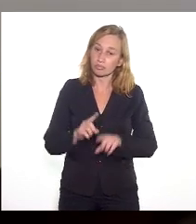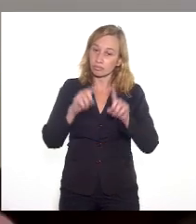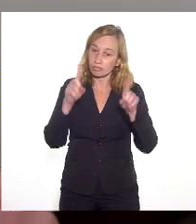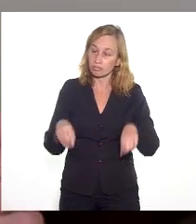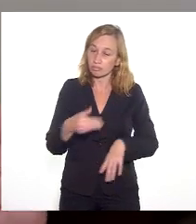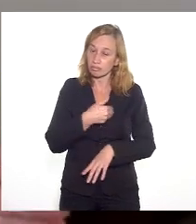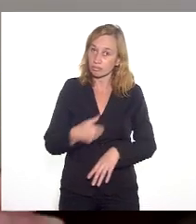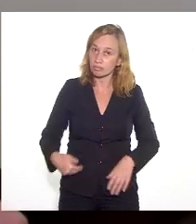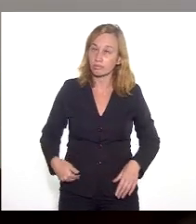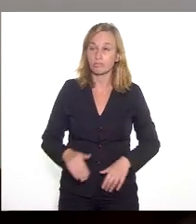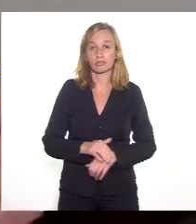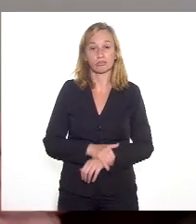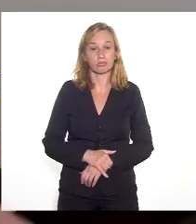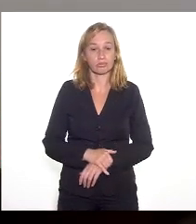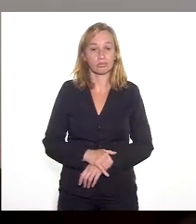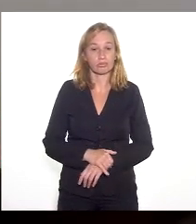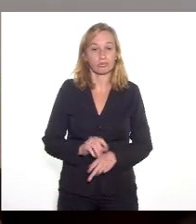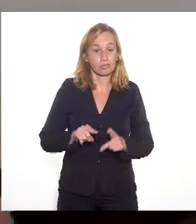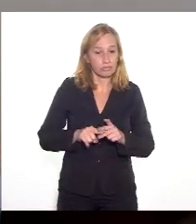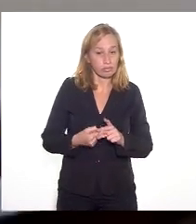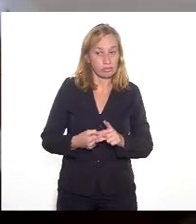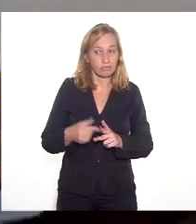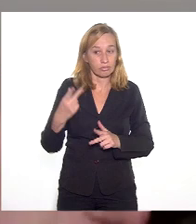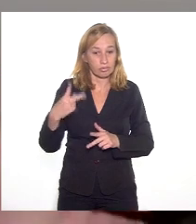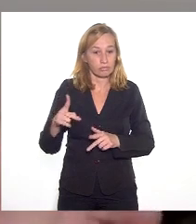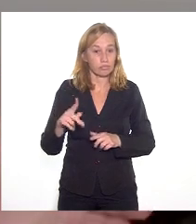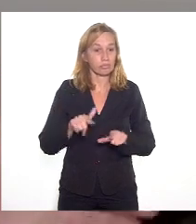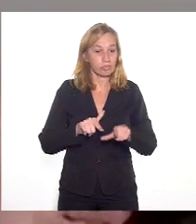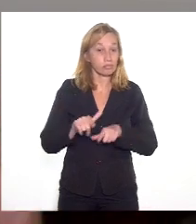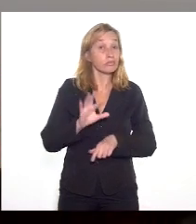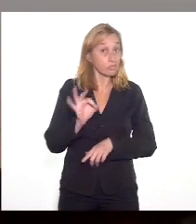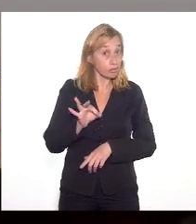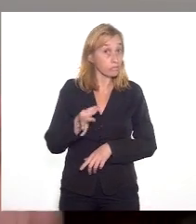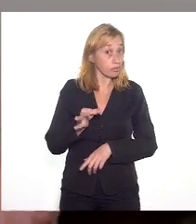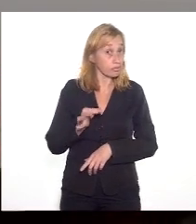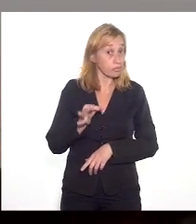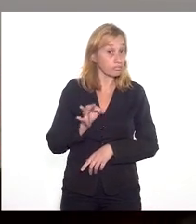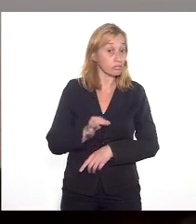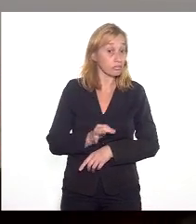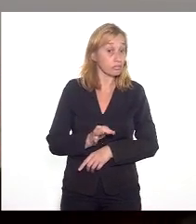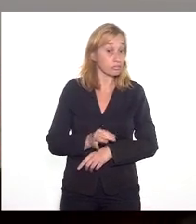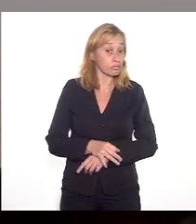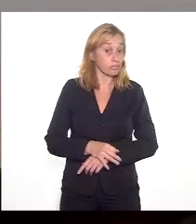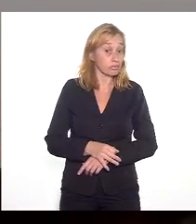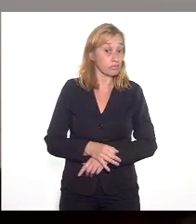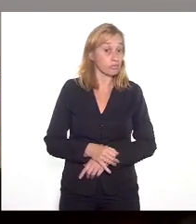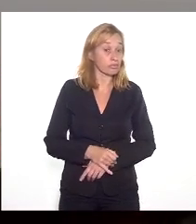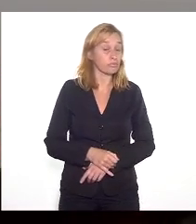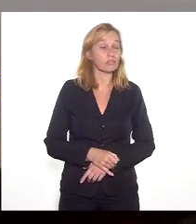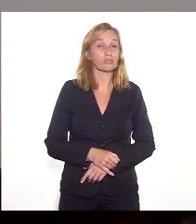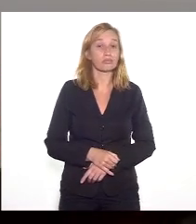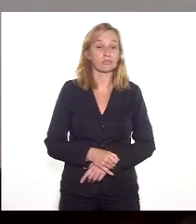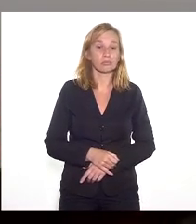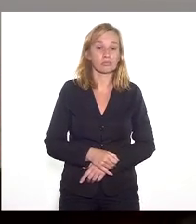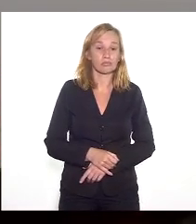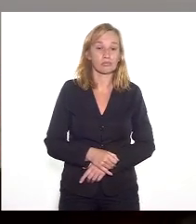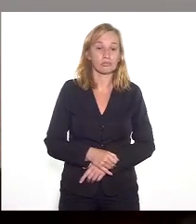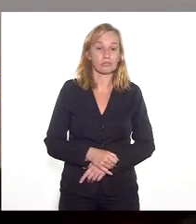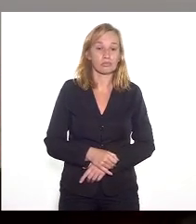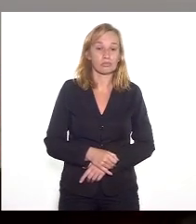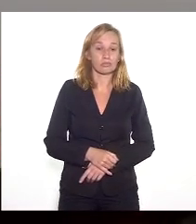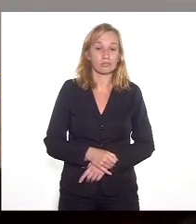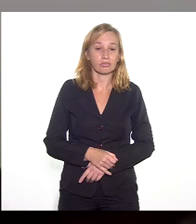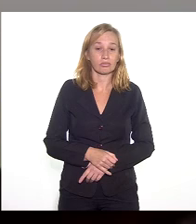servidores de regularizar a sua situação, o que era necessário, o que era cabido, o que era indispensável? Eles